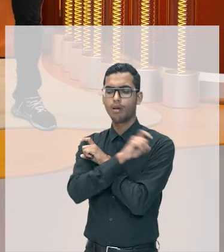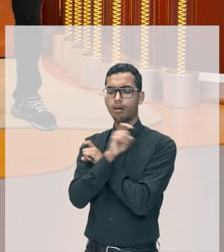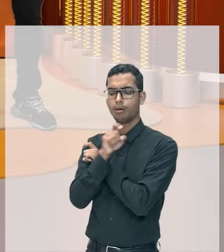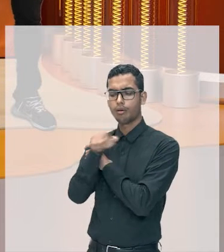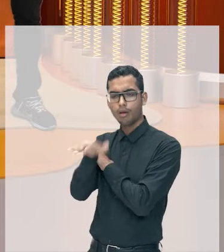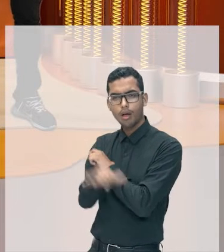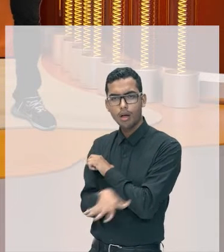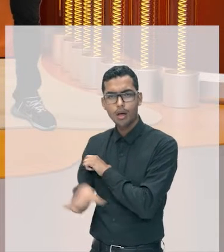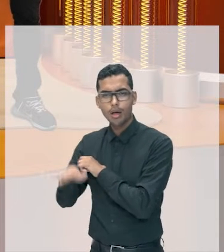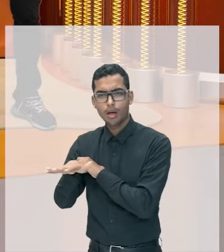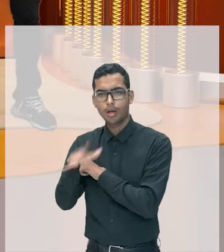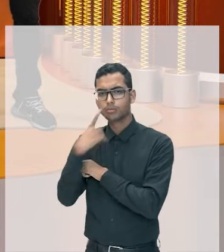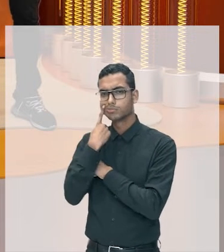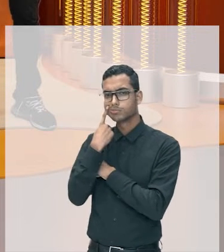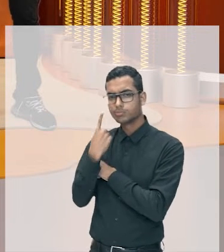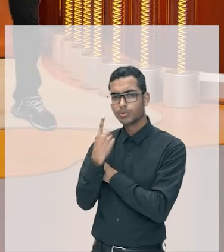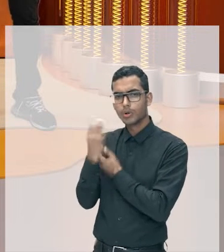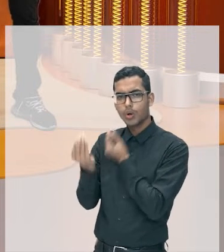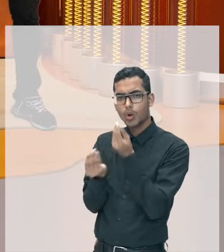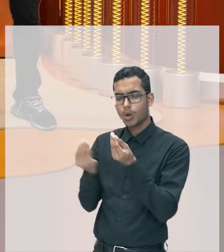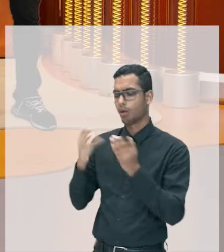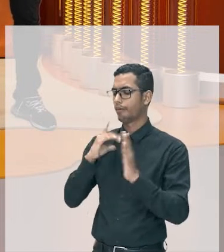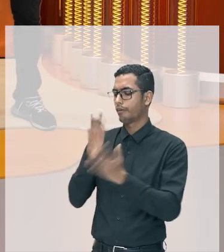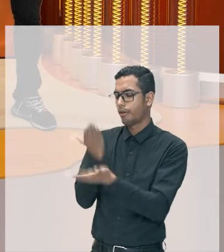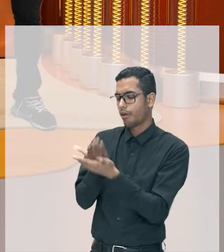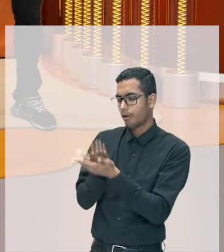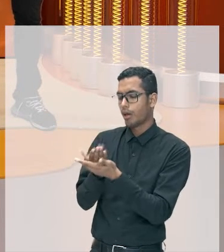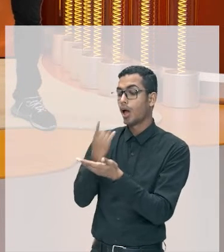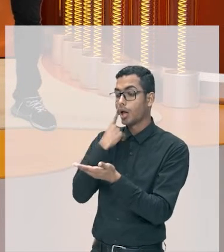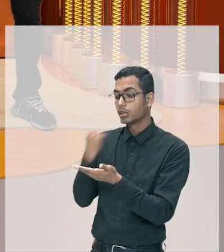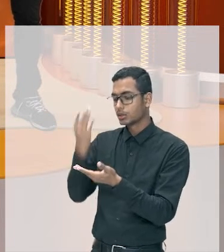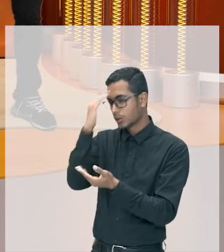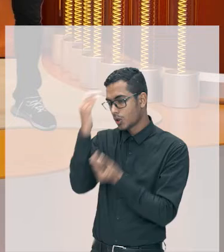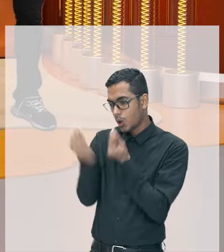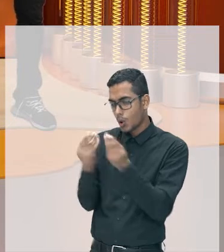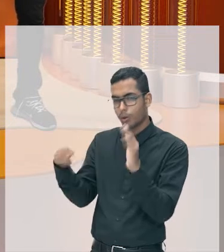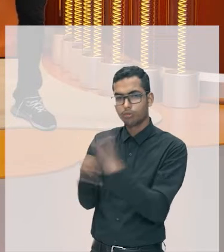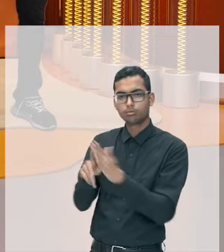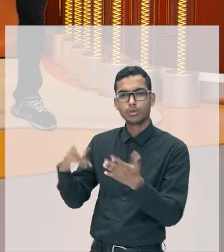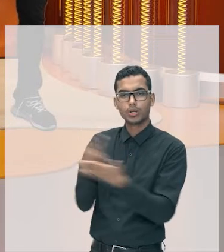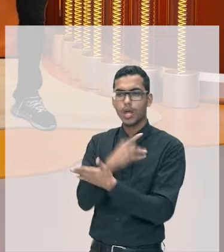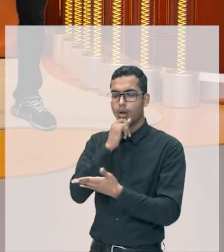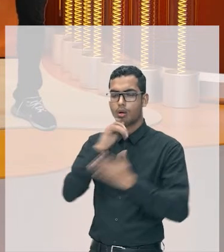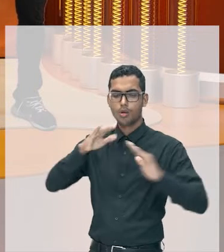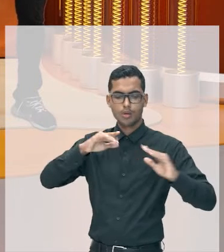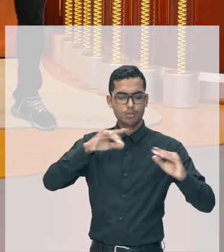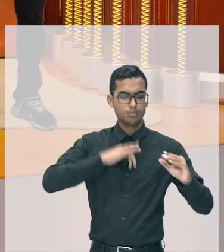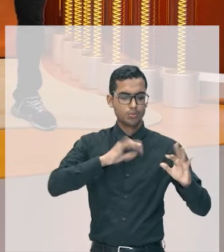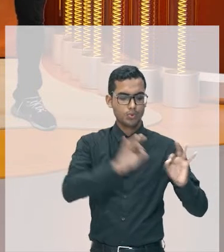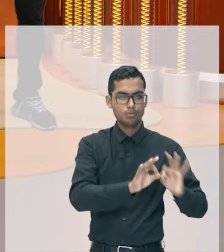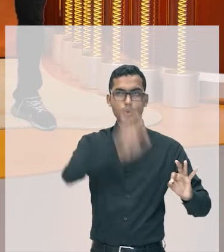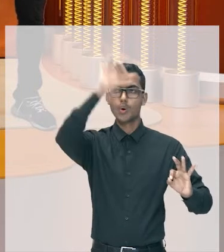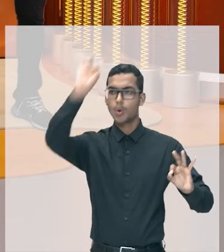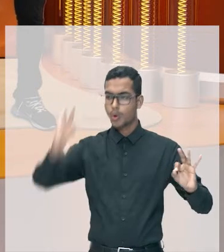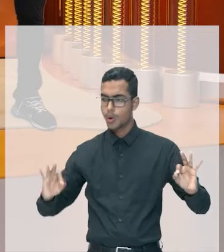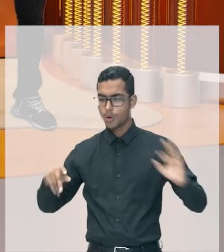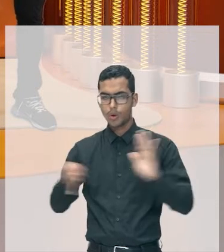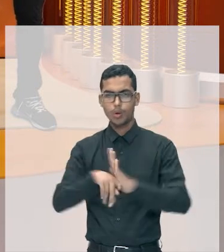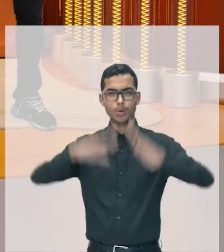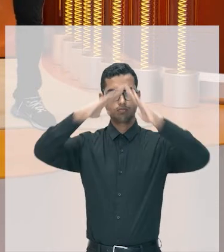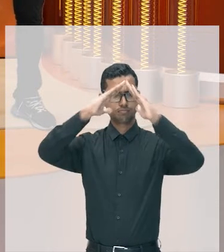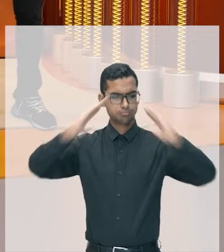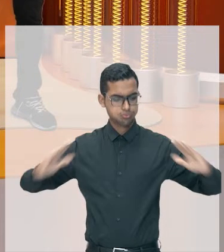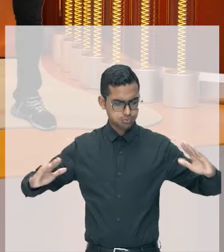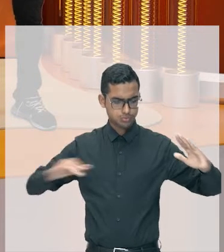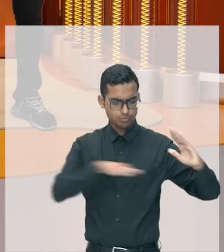embasar ali a construção daquele momento histórico. As pirâmides ou as múmias, a gente tem ali os sarcófagos,